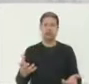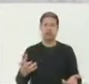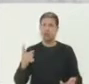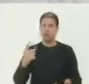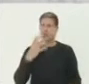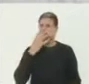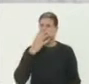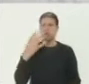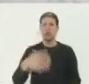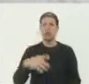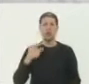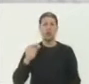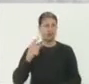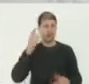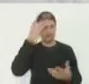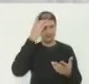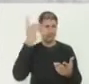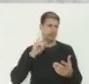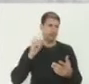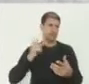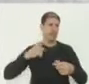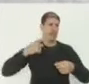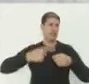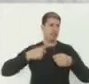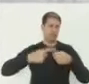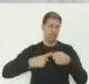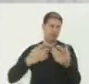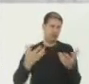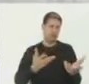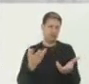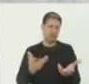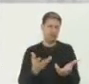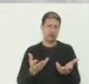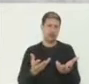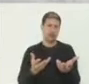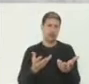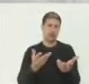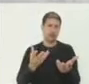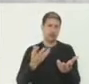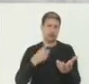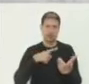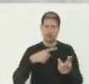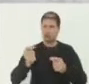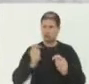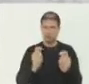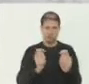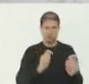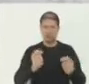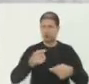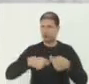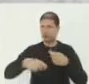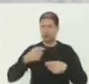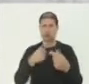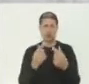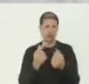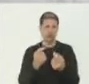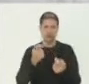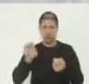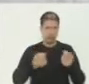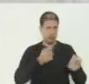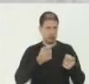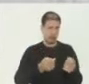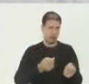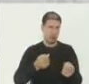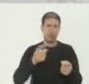nada é fácil né o município ele administra os recursos e